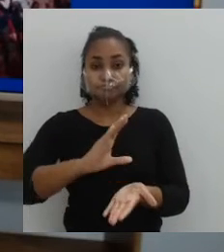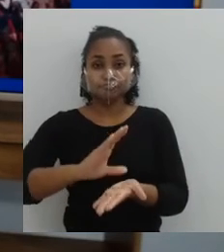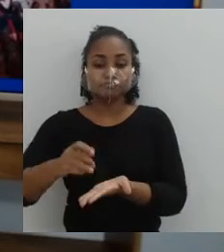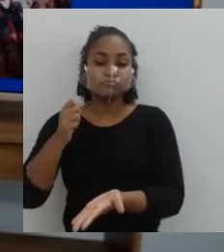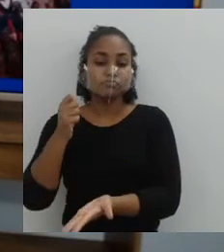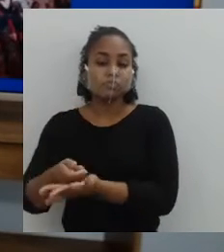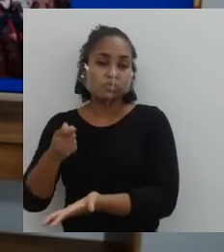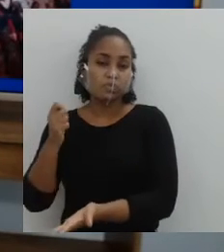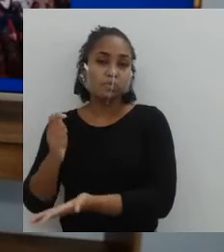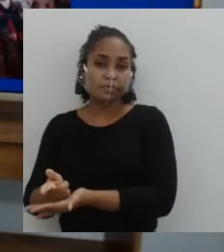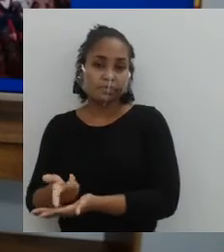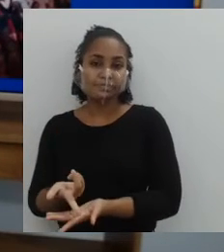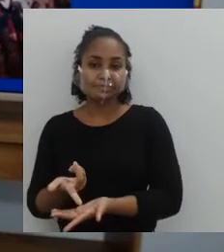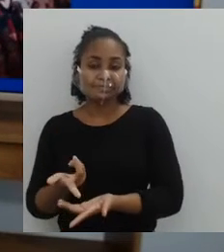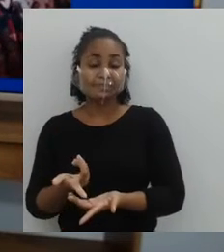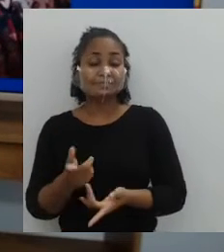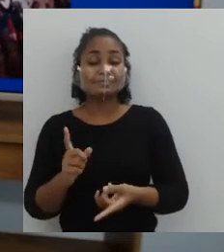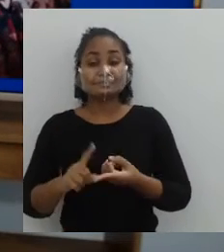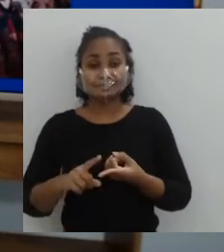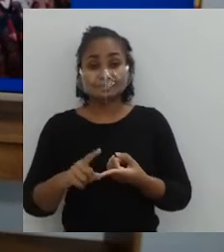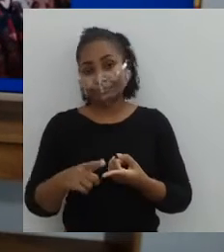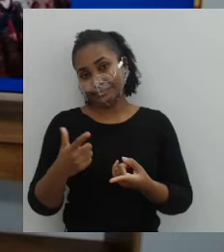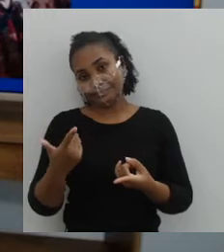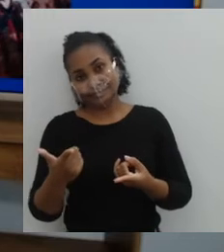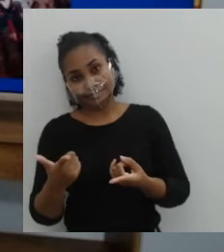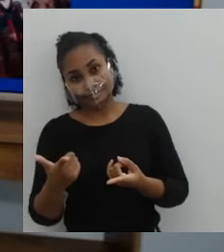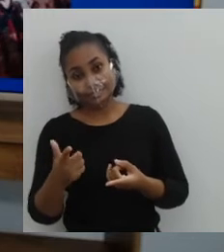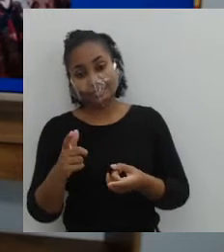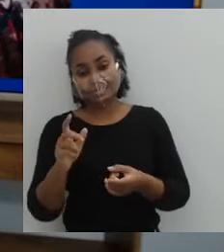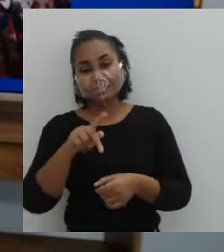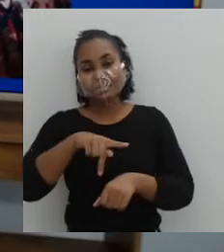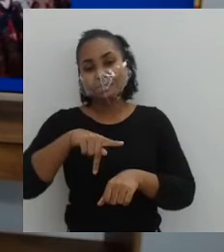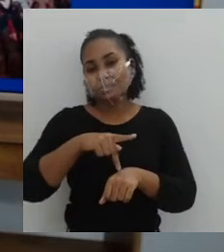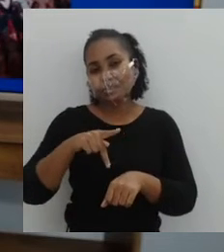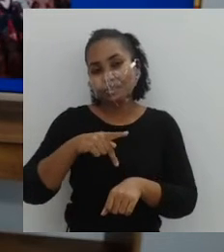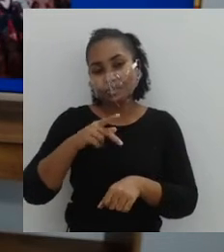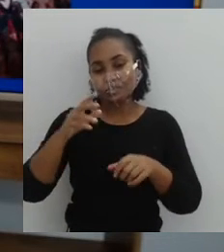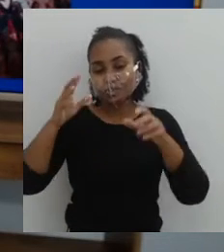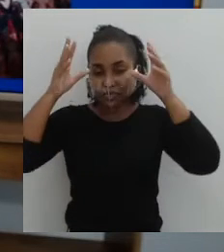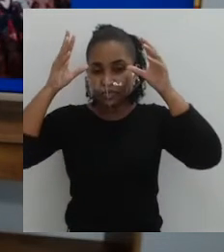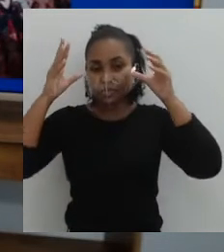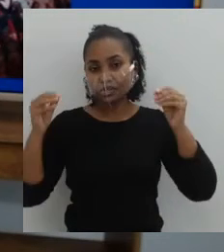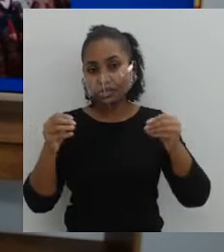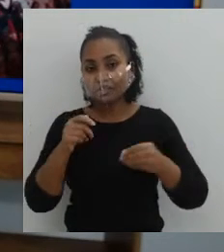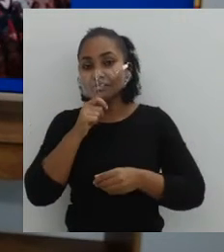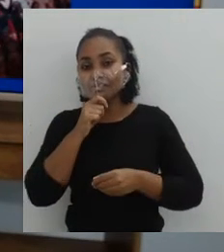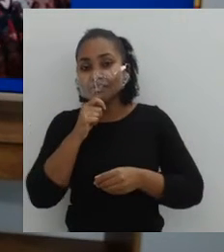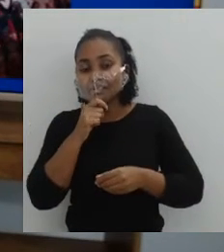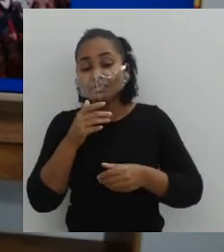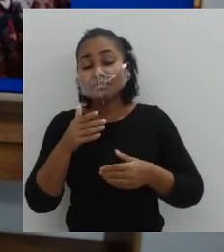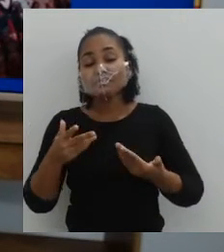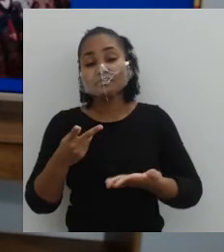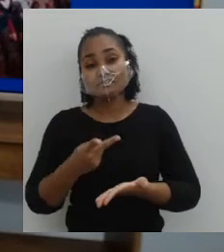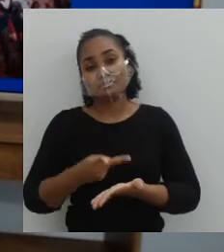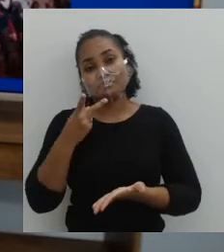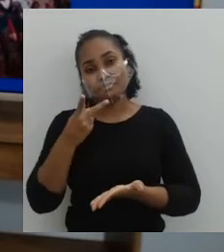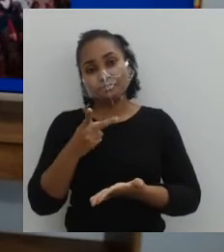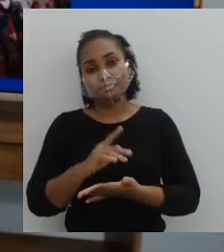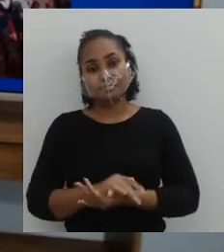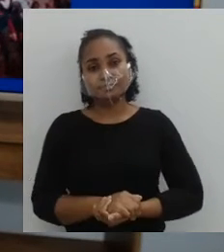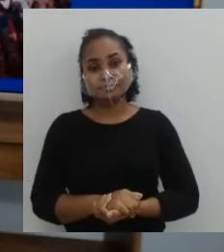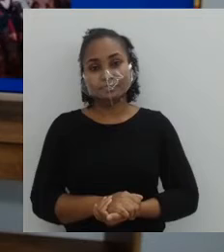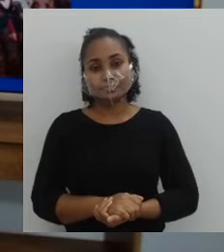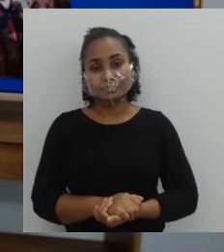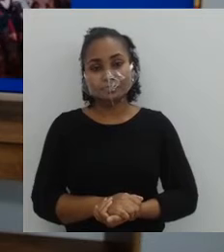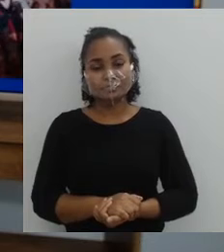e a Holanda, que ainda, como eu disse a vocês, não era Holanda, começa a ficar contra